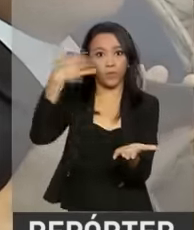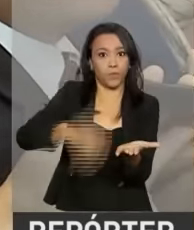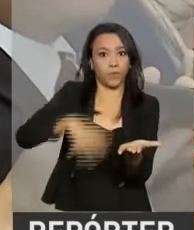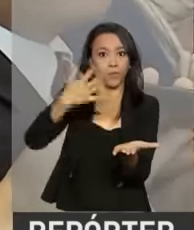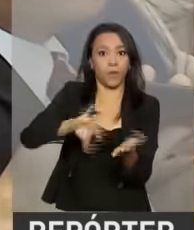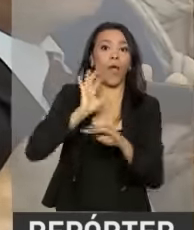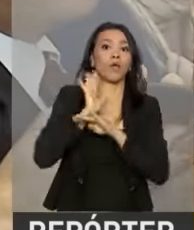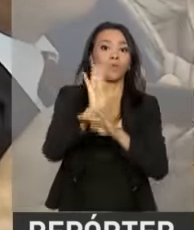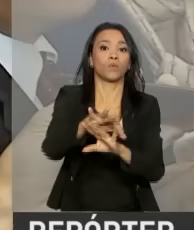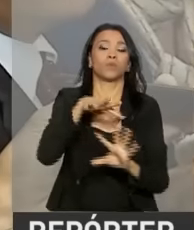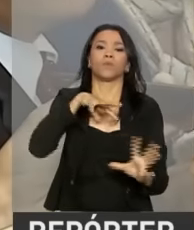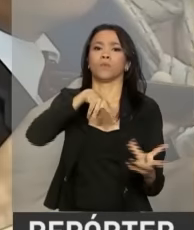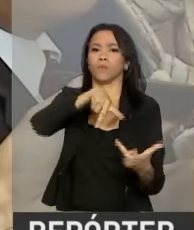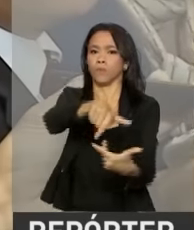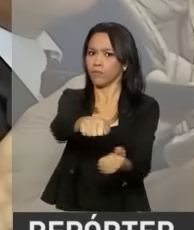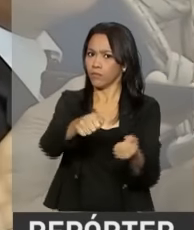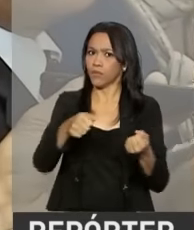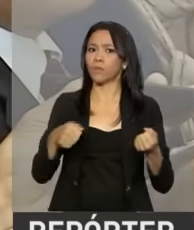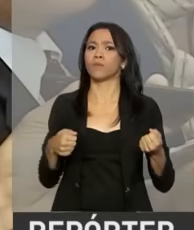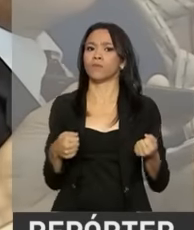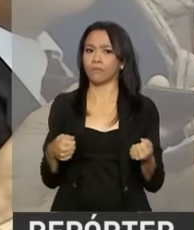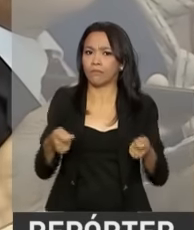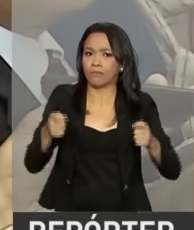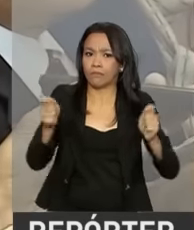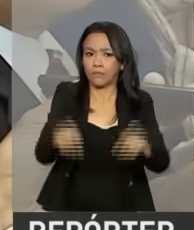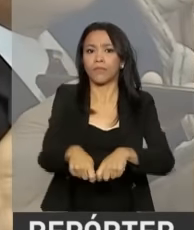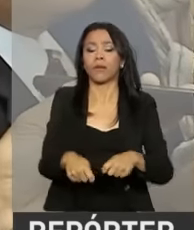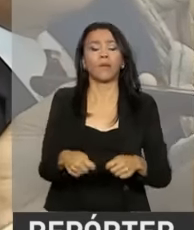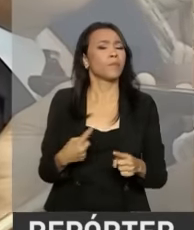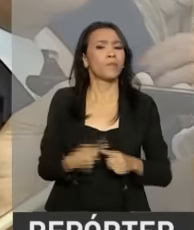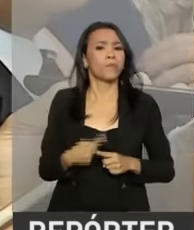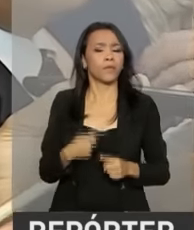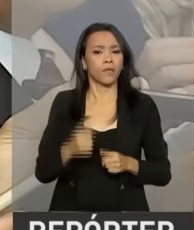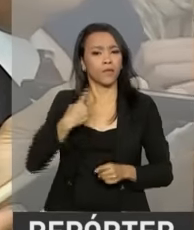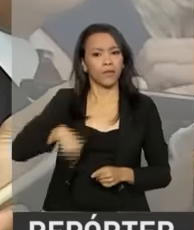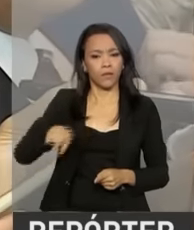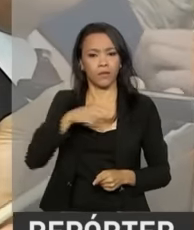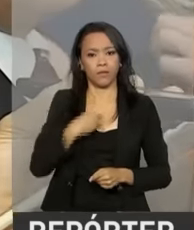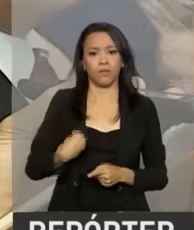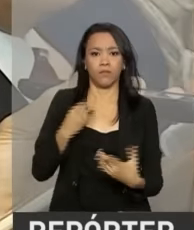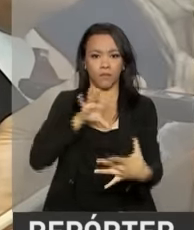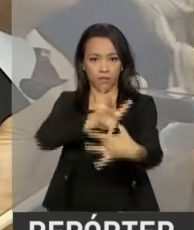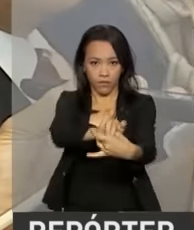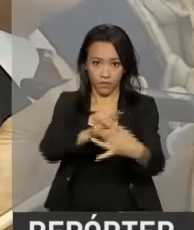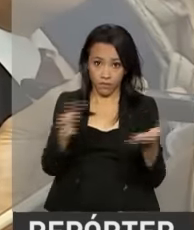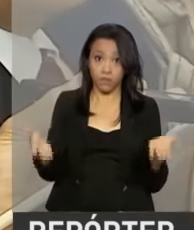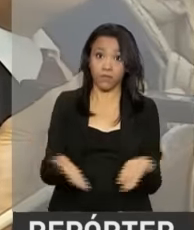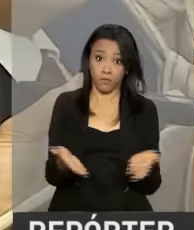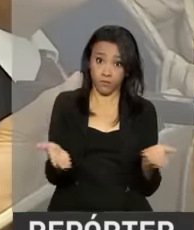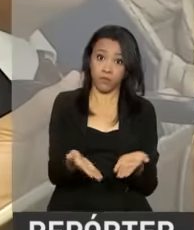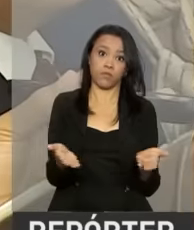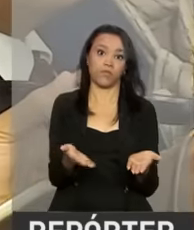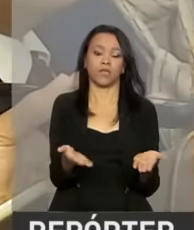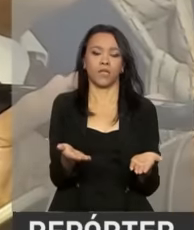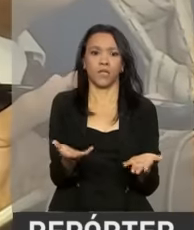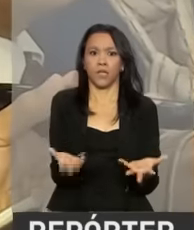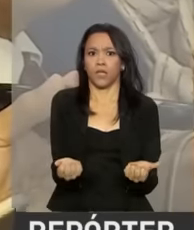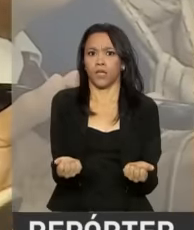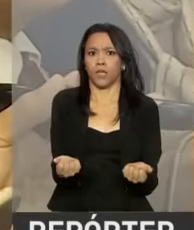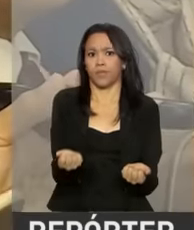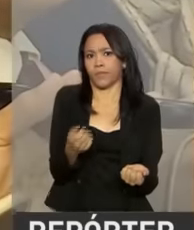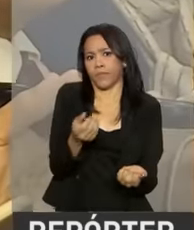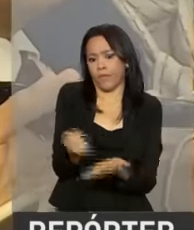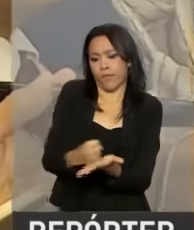mundo, enorme, imenso. Porque nós vivemos uma época em que se diz que há excesso de medicamentos, como por